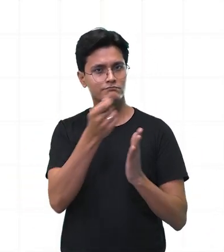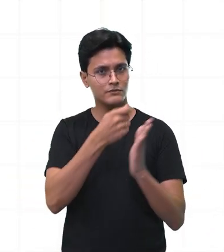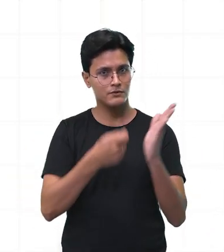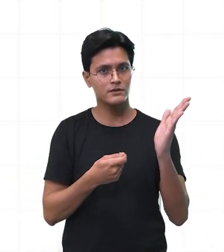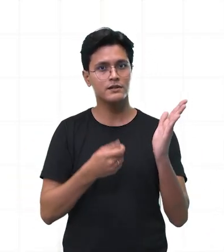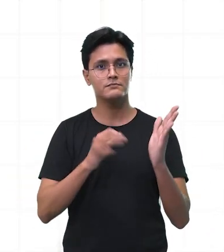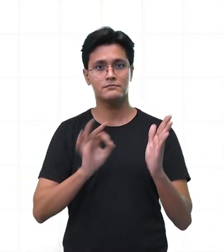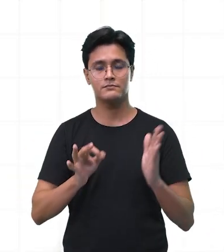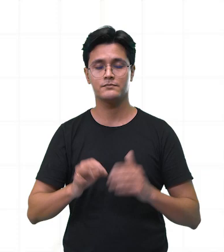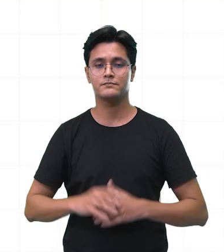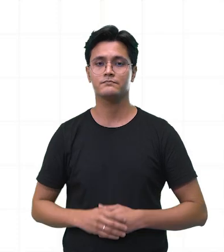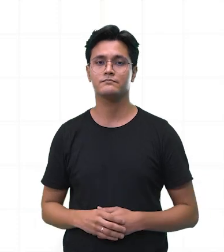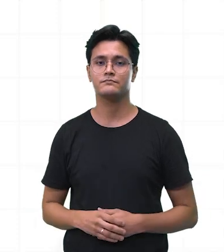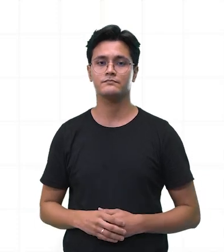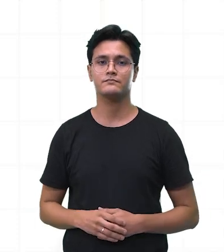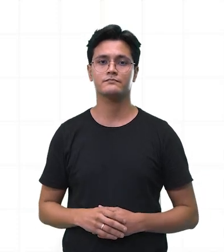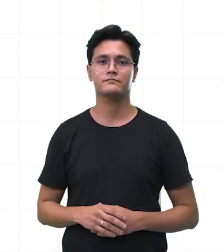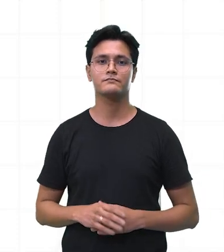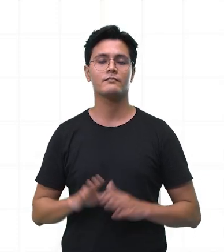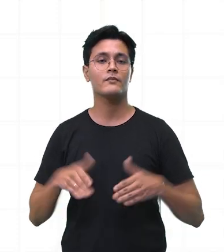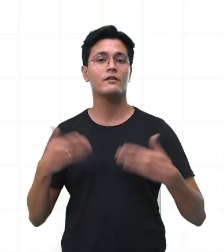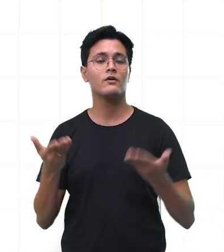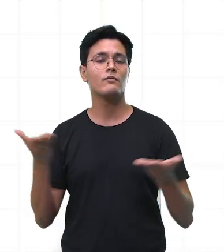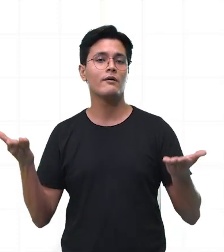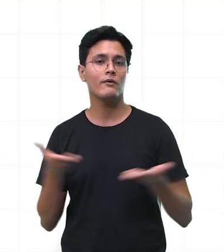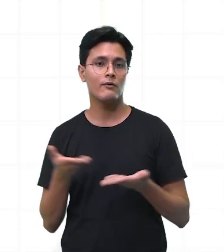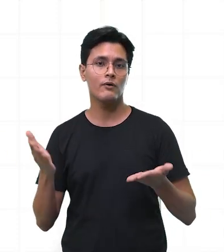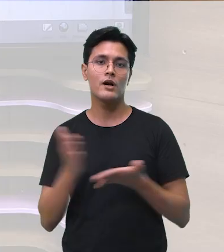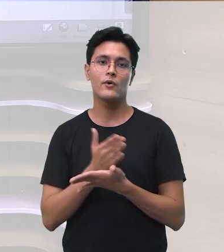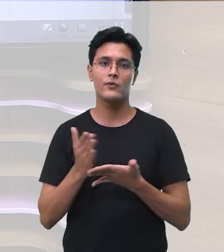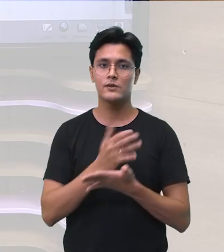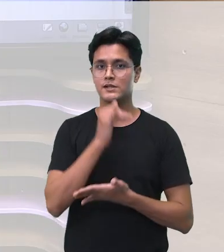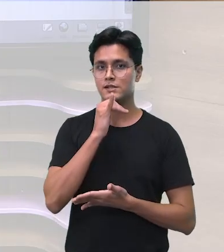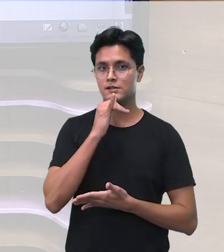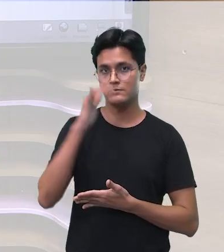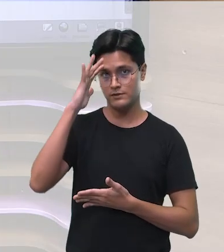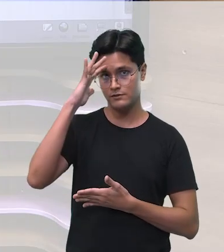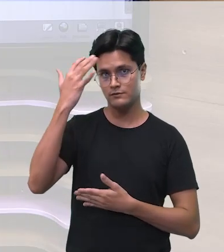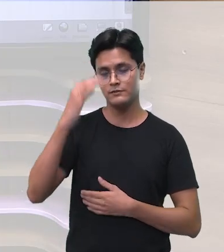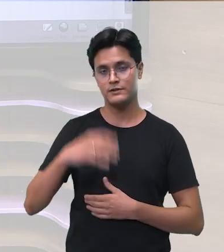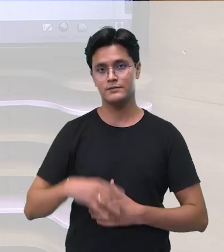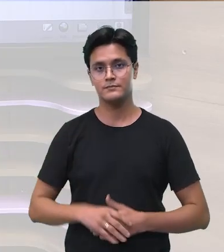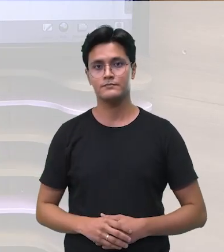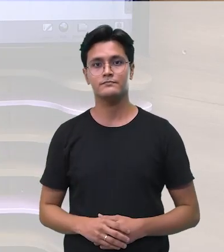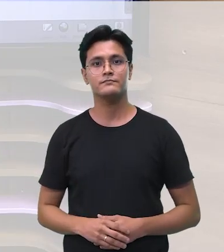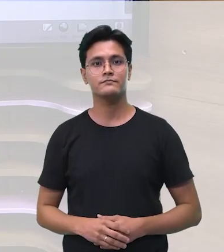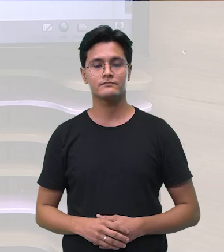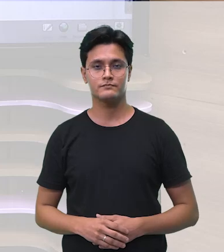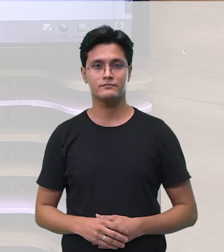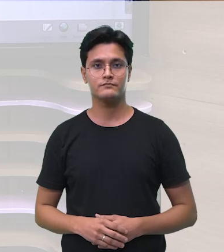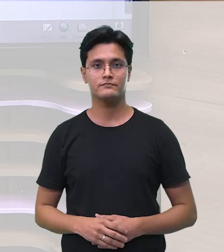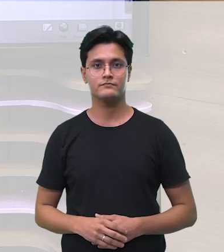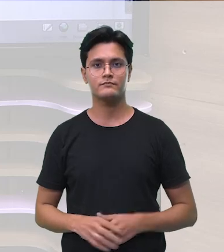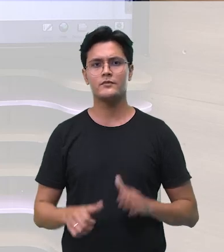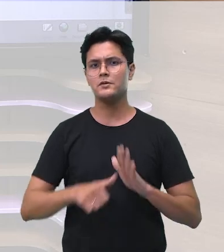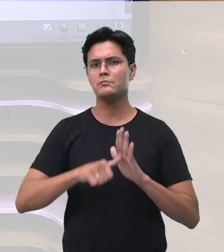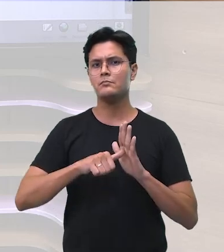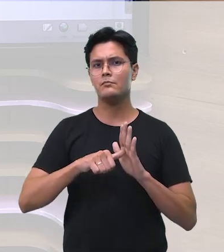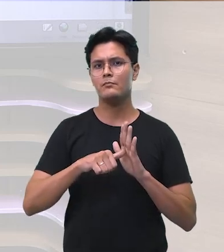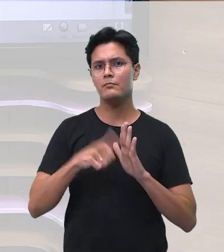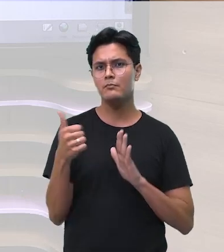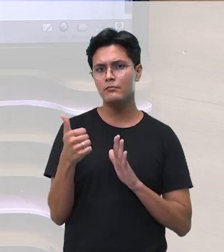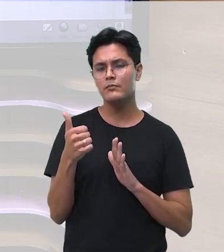base nisso, então, nós vamos agora resolver alguns exemplos, tá? Então, primeiramente, vamos tentar